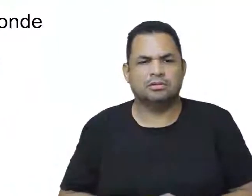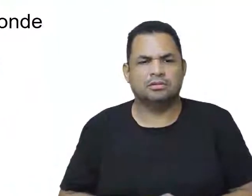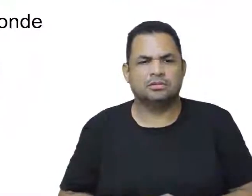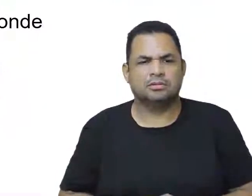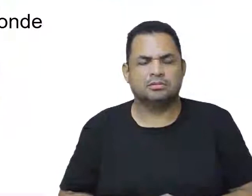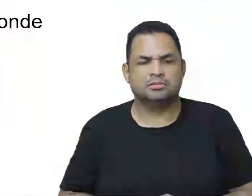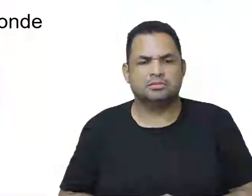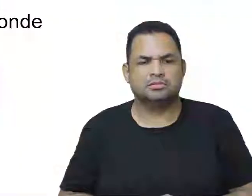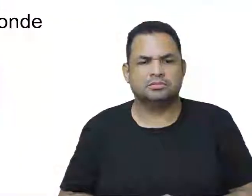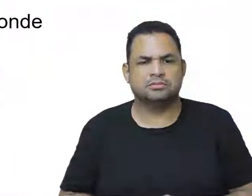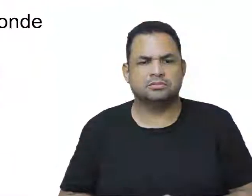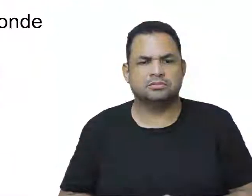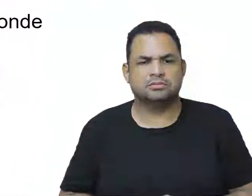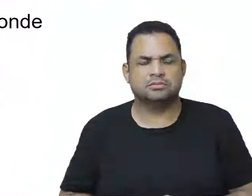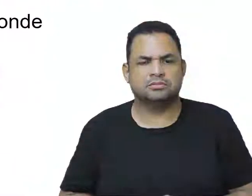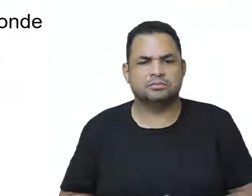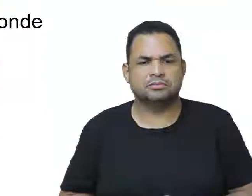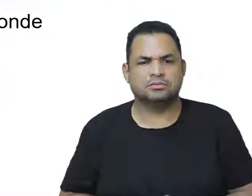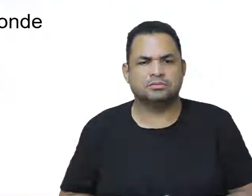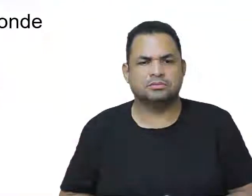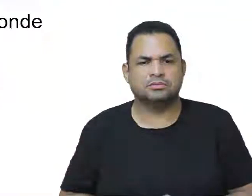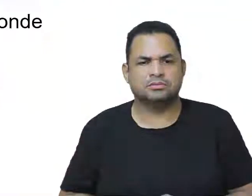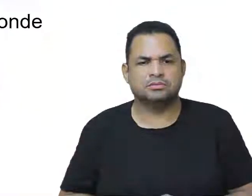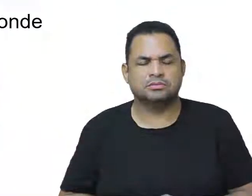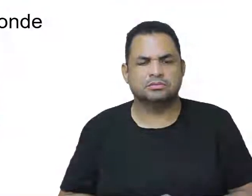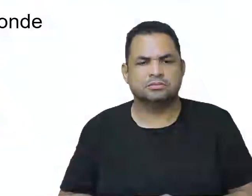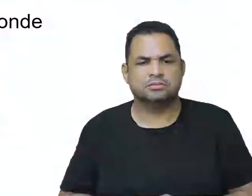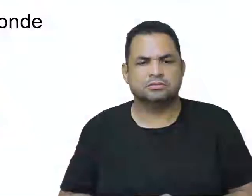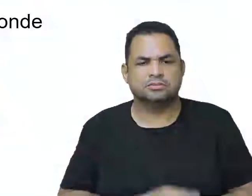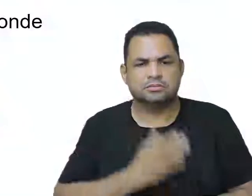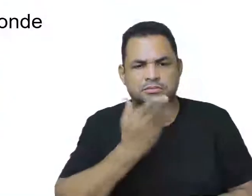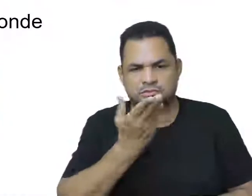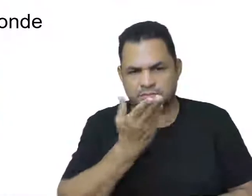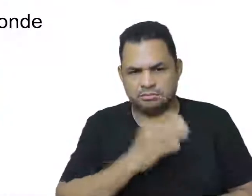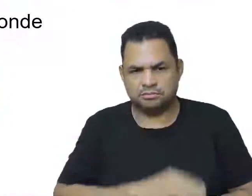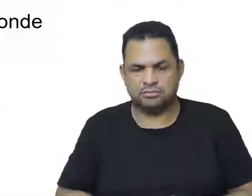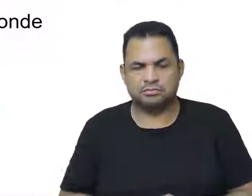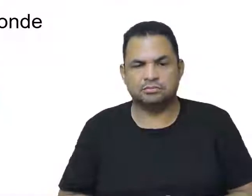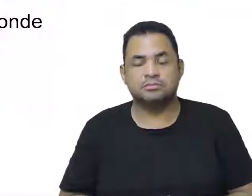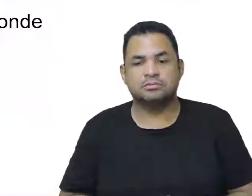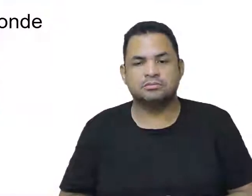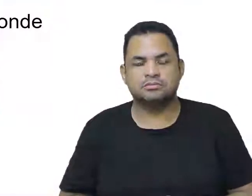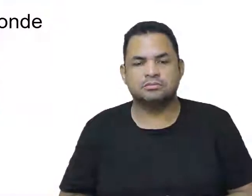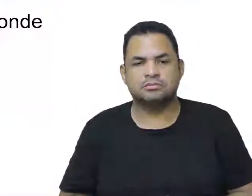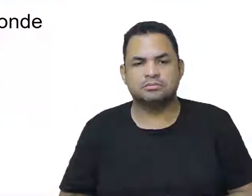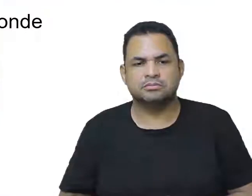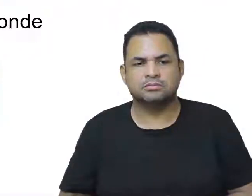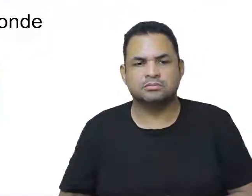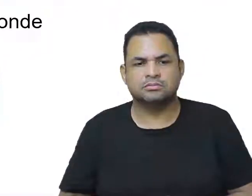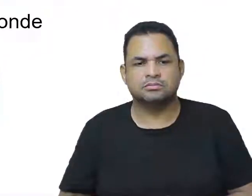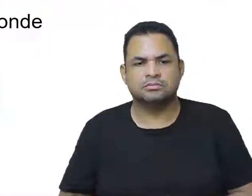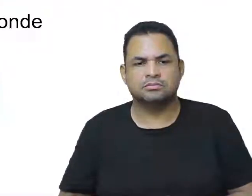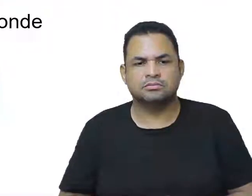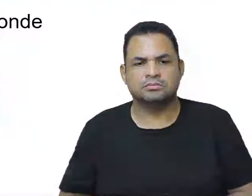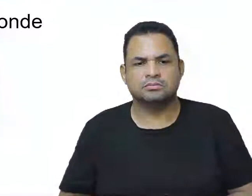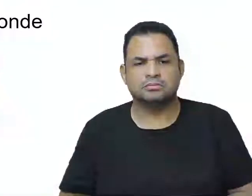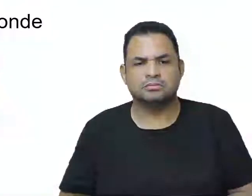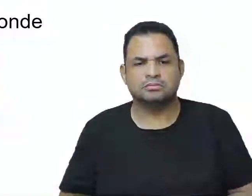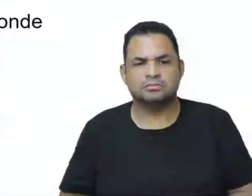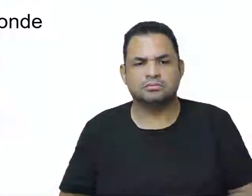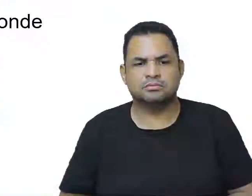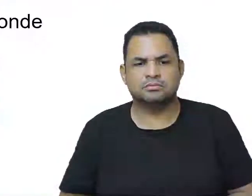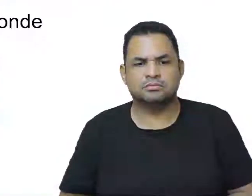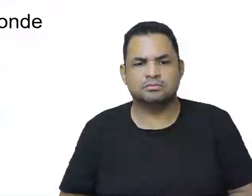A vesícula biliar. Ah, o fulano tirou a vesícula. É isso aí que a gente está falando, tá? A gente tem